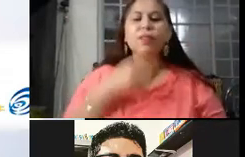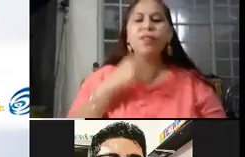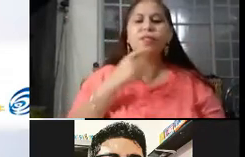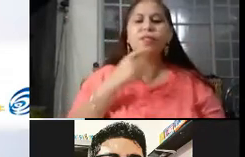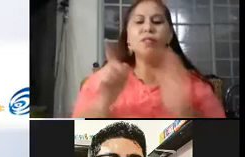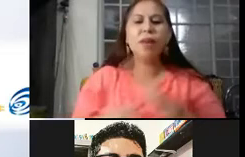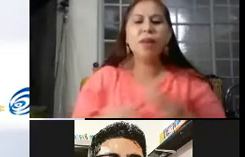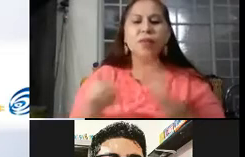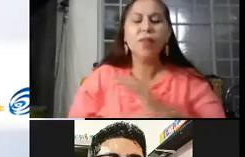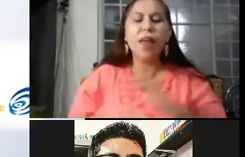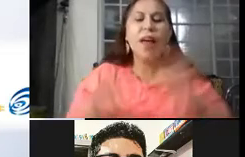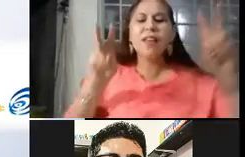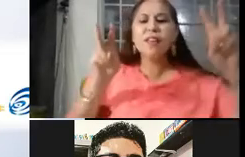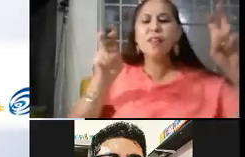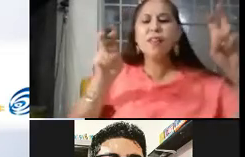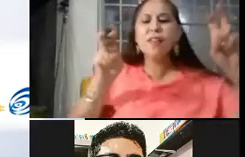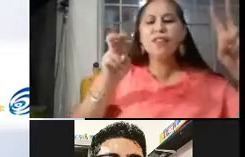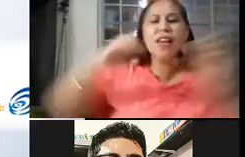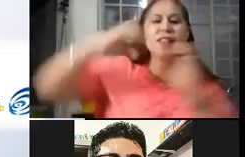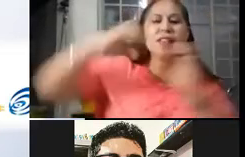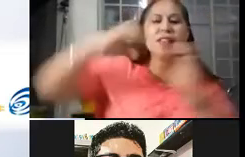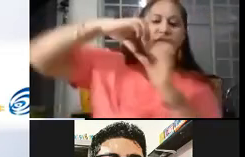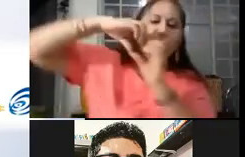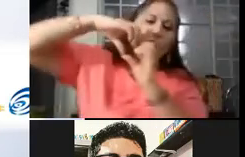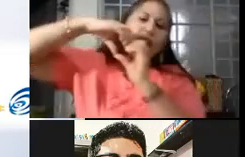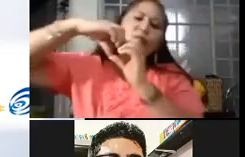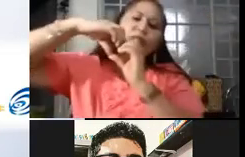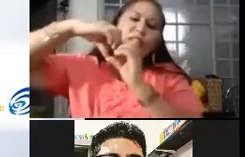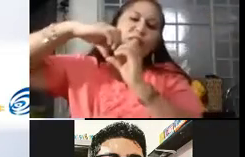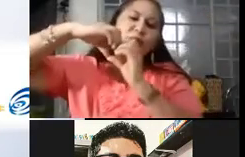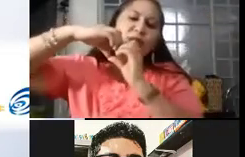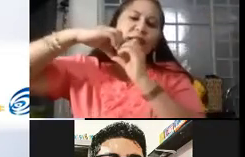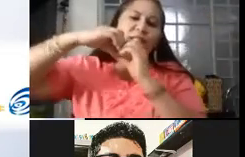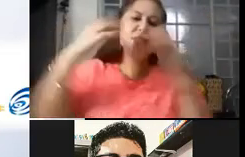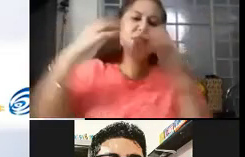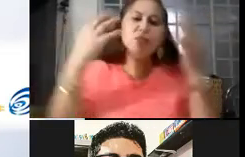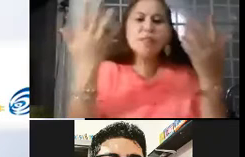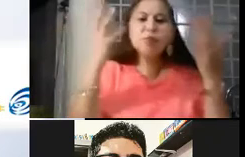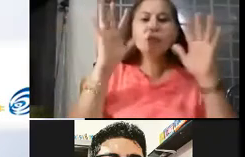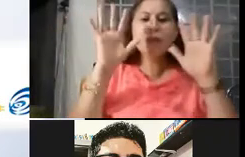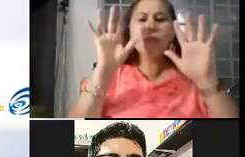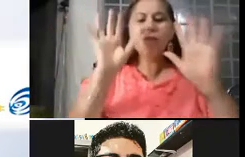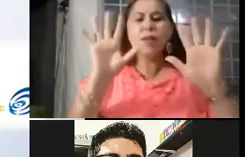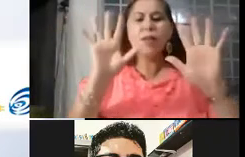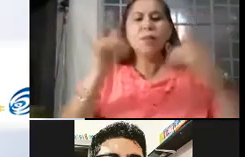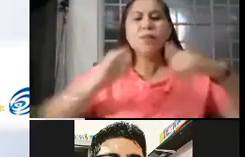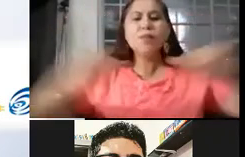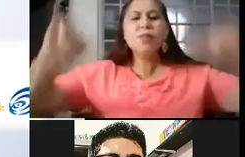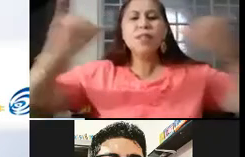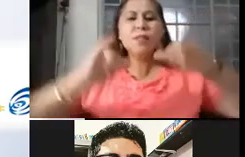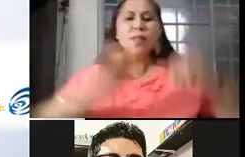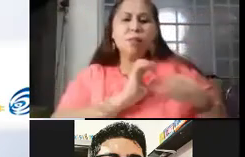Dúvida, vocês perguntam. Aí tem uma frase, né? Com um coraçãozinho, dizendo que suas mãos